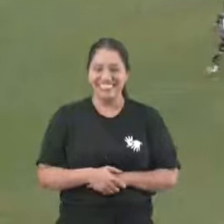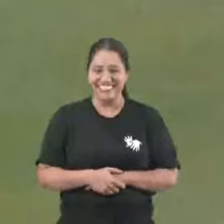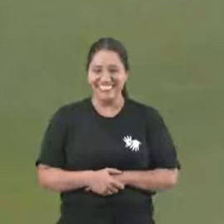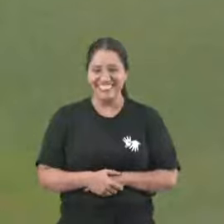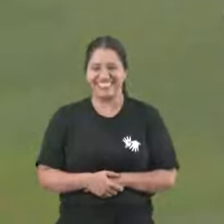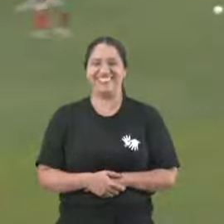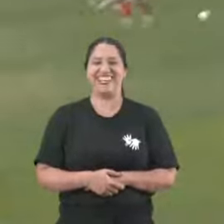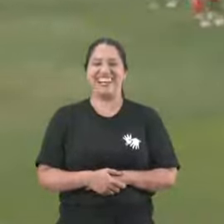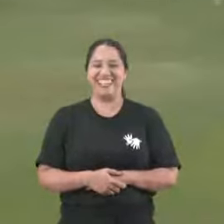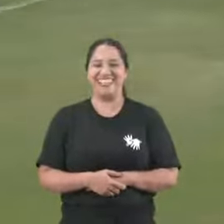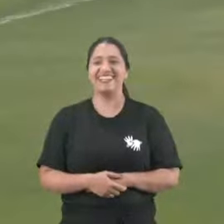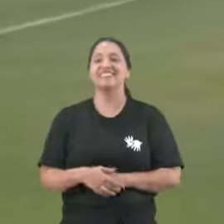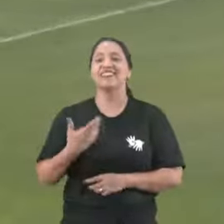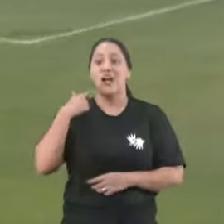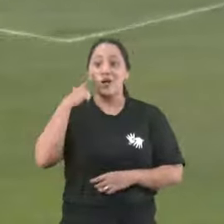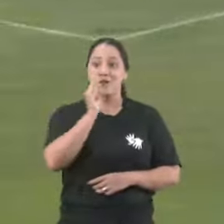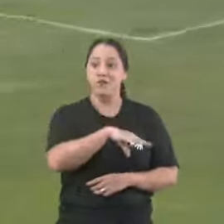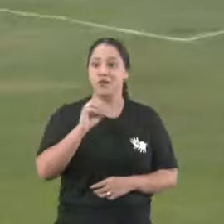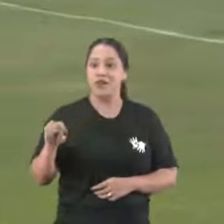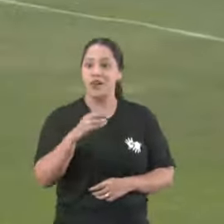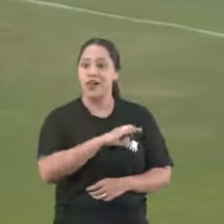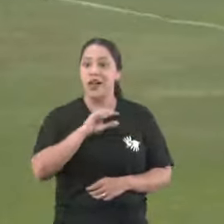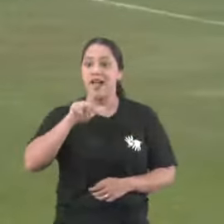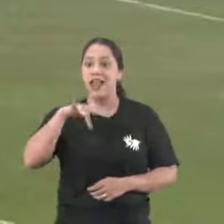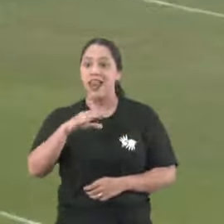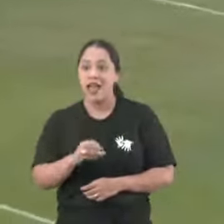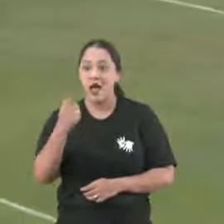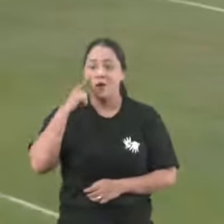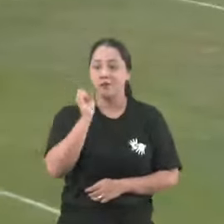Vem buscar jogo, sai da marcação, abre com Léo Pereira.